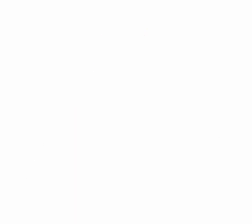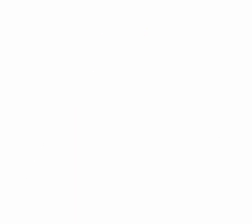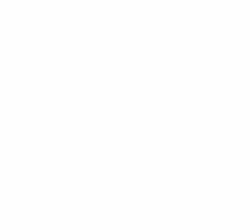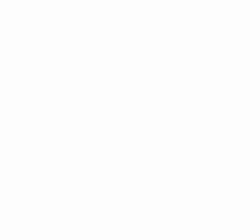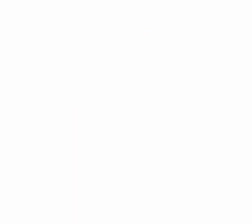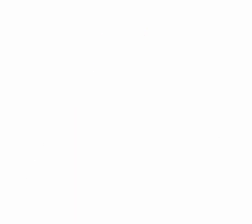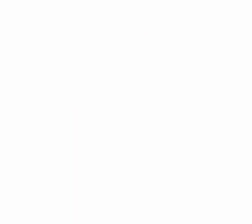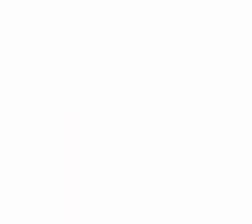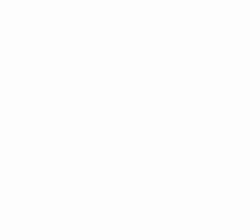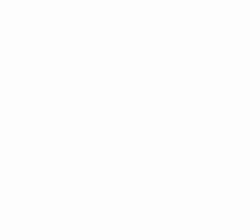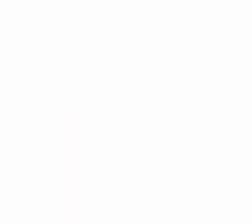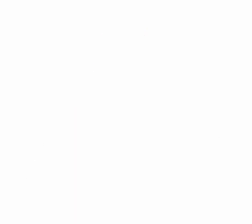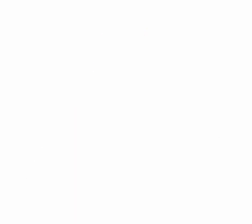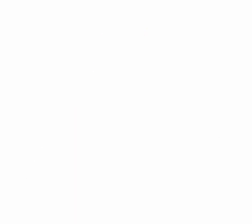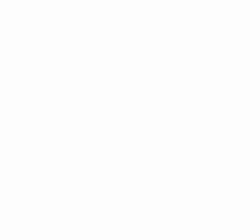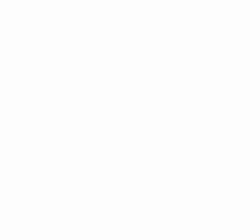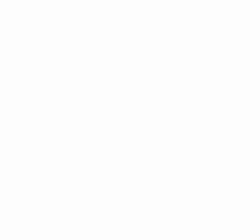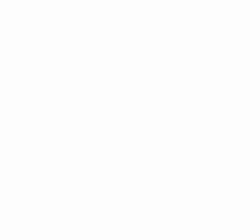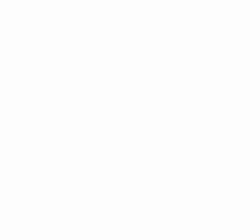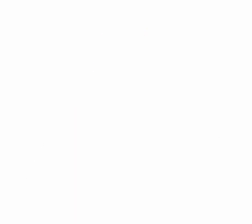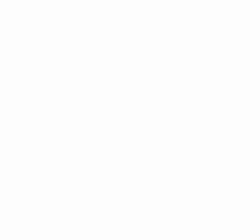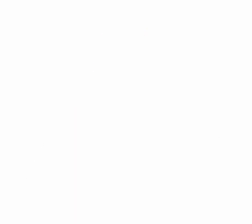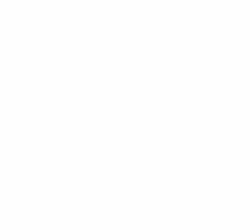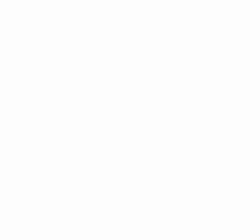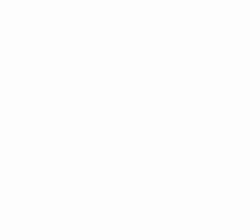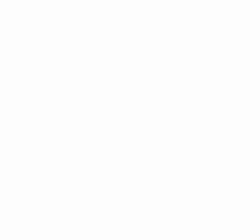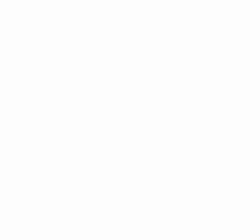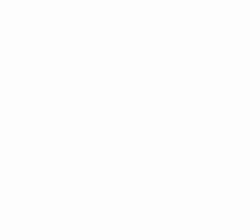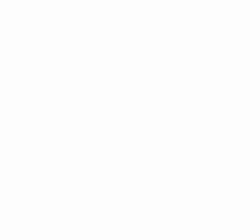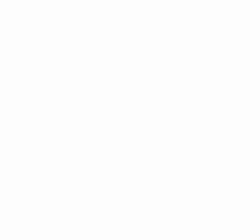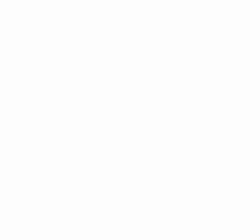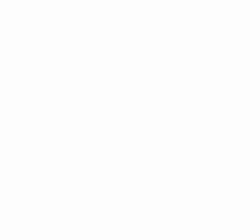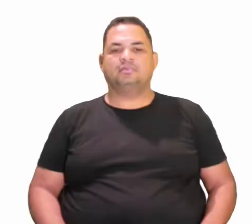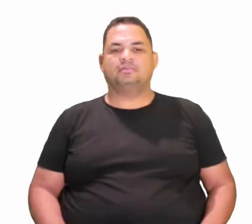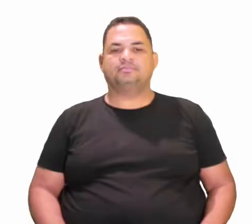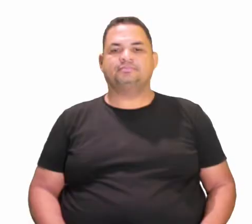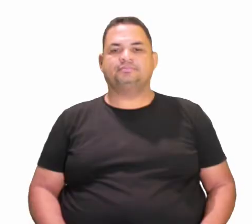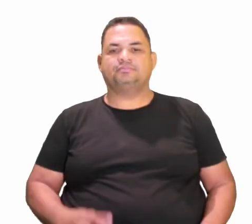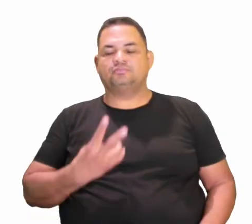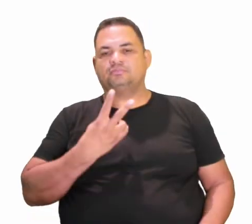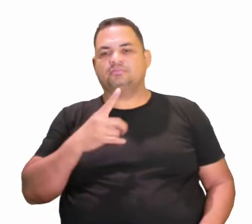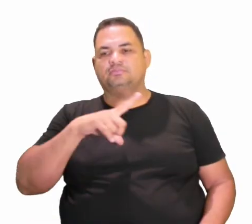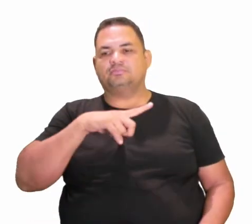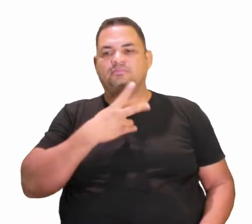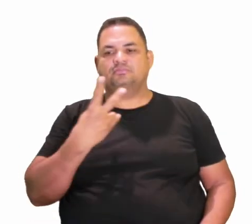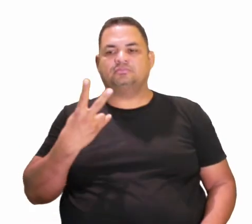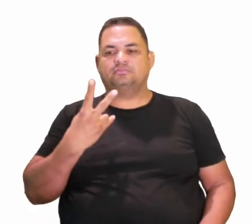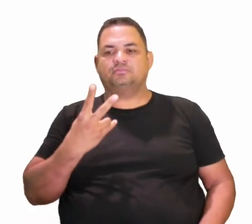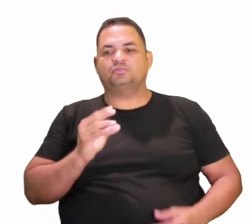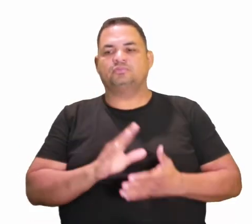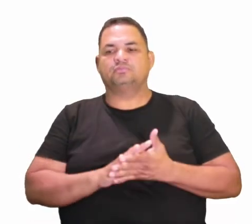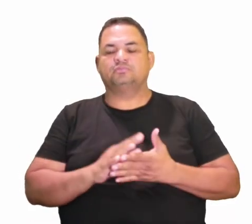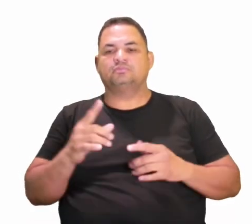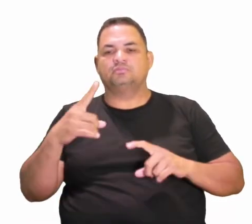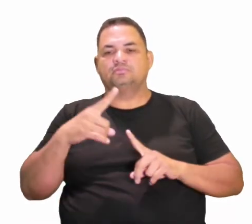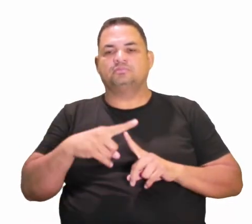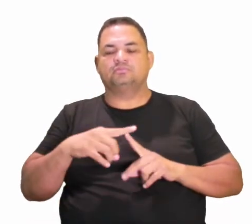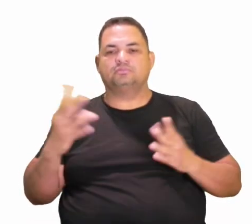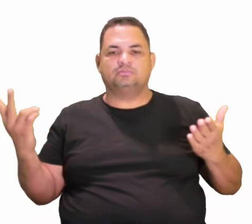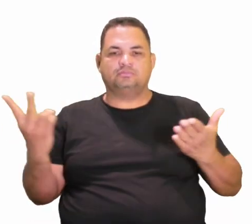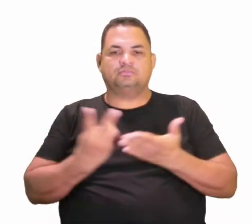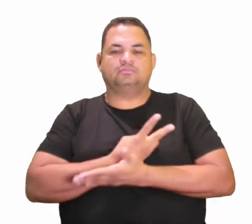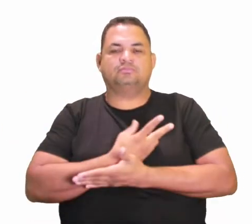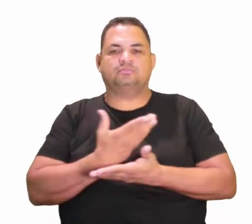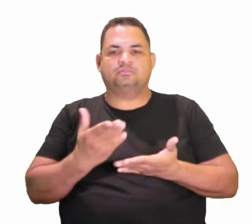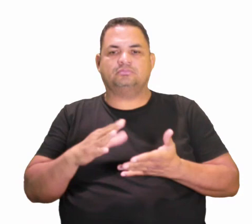correto. Olha só uma language note para você. Temos aí 2 tipos de situação, onde envolve